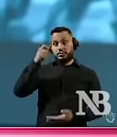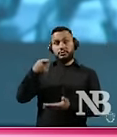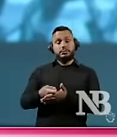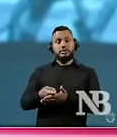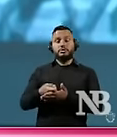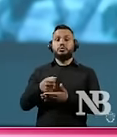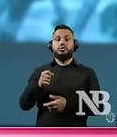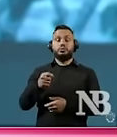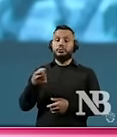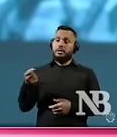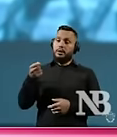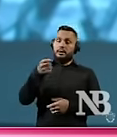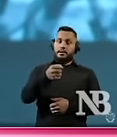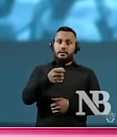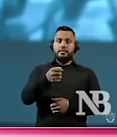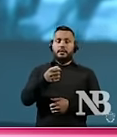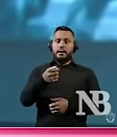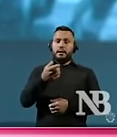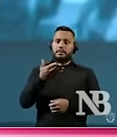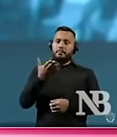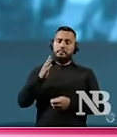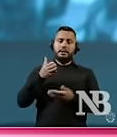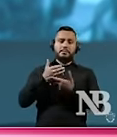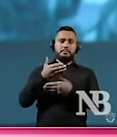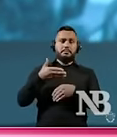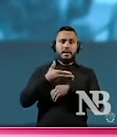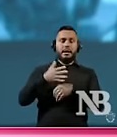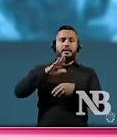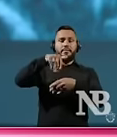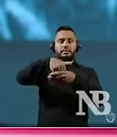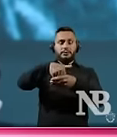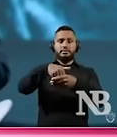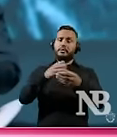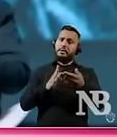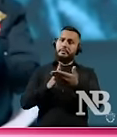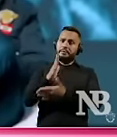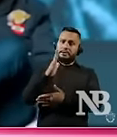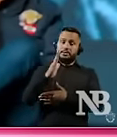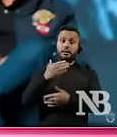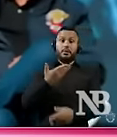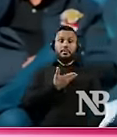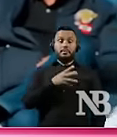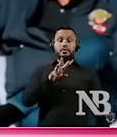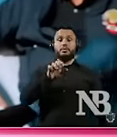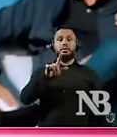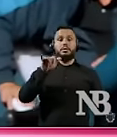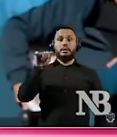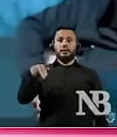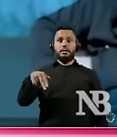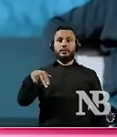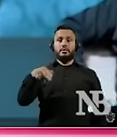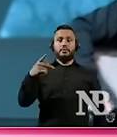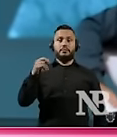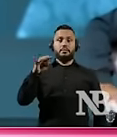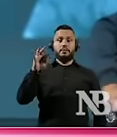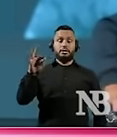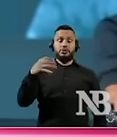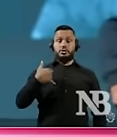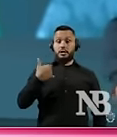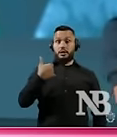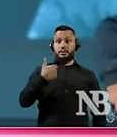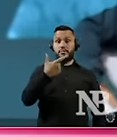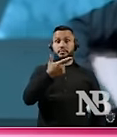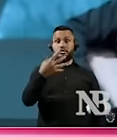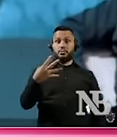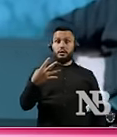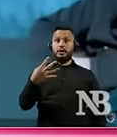no parlamento britânico. Ele ganha as eleições e o seu amigo William Pitt, com 24 anos, se torna o primeiro-ministro ali também do